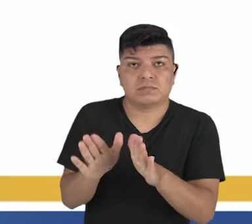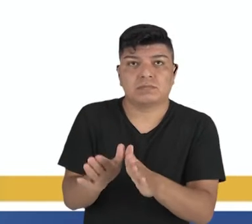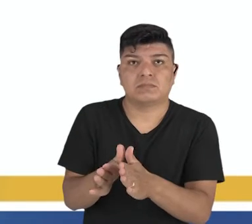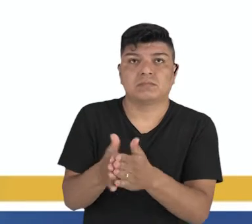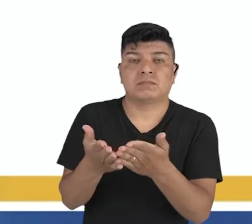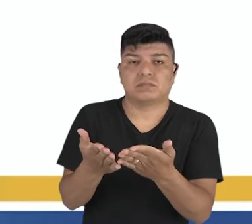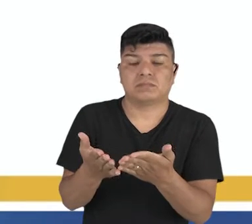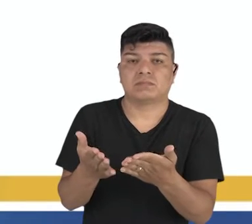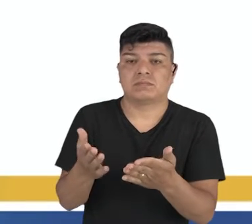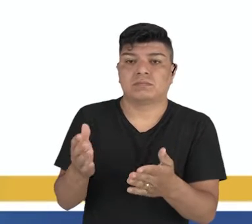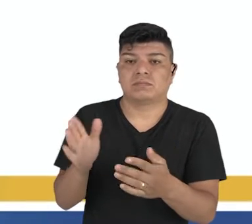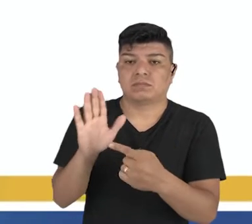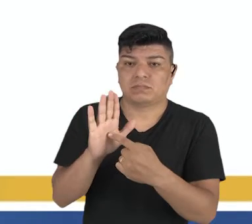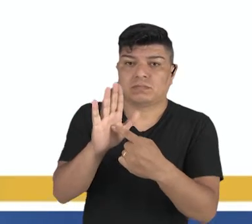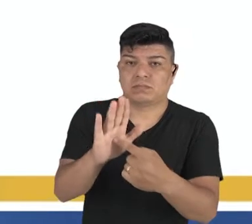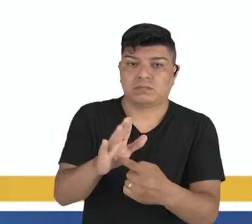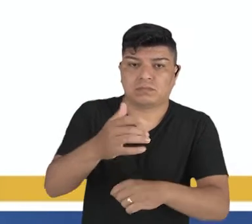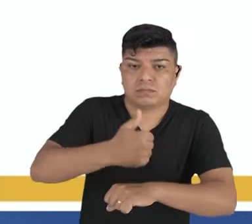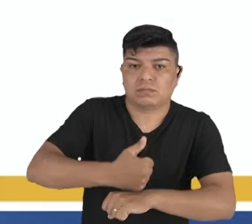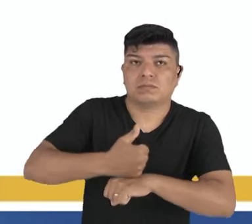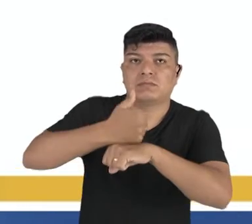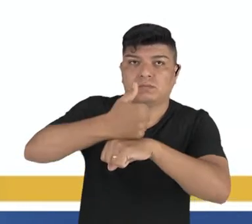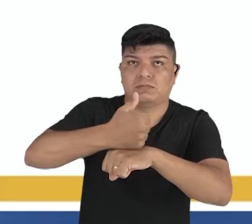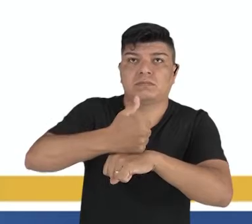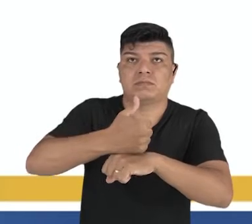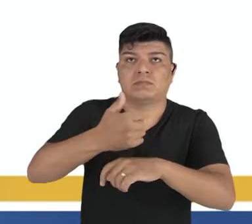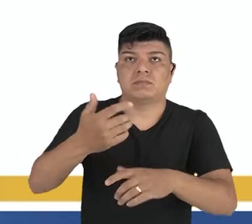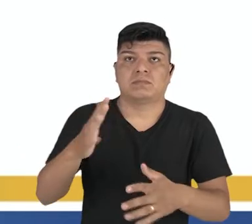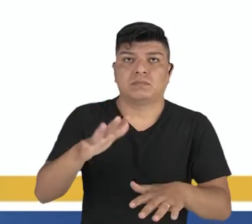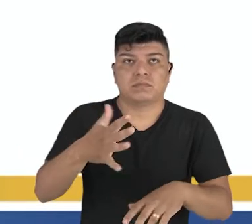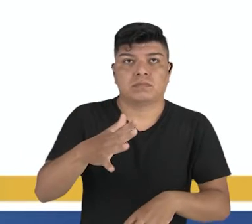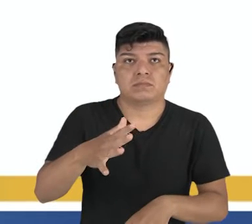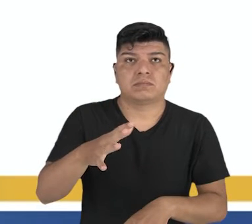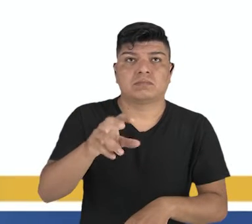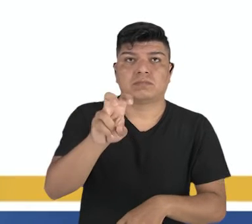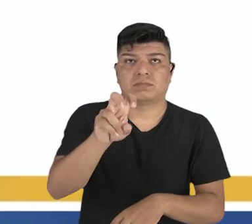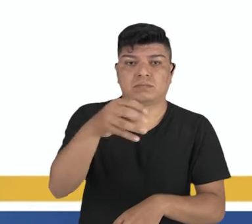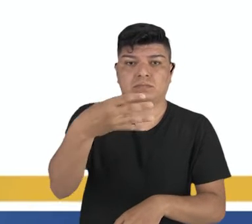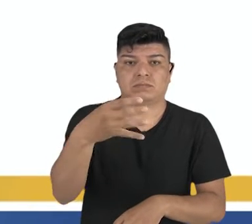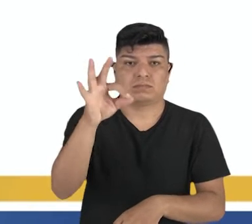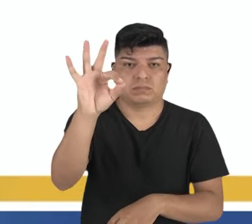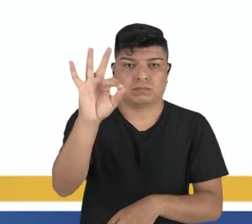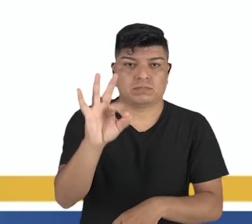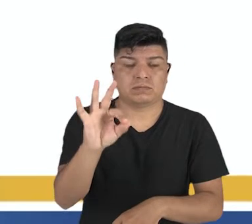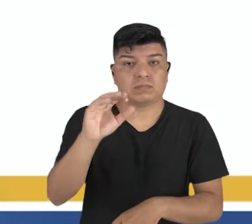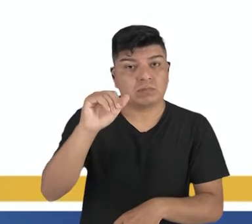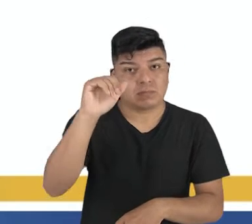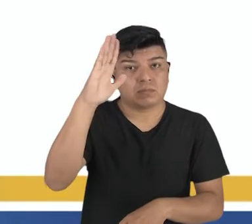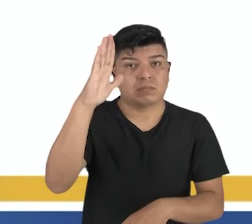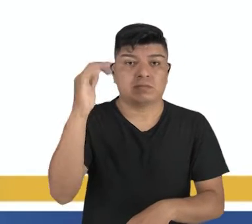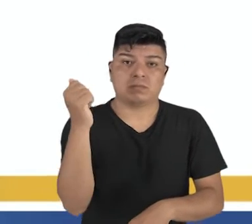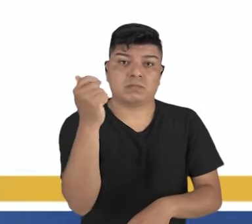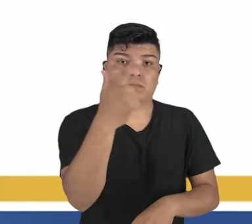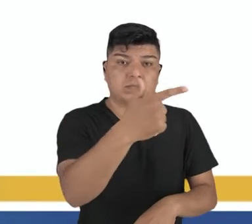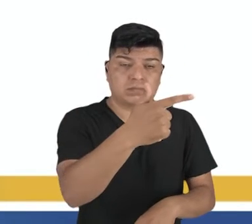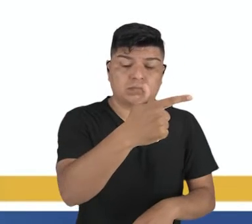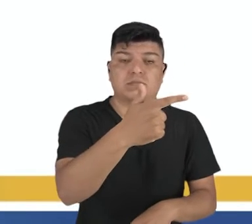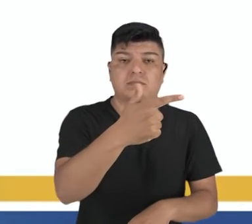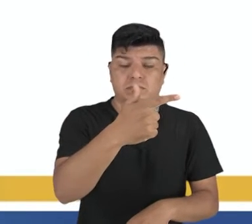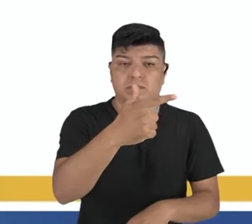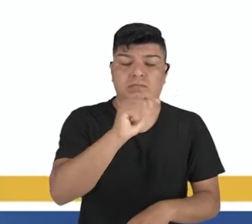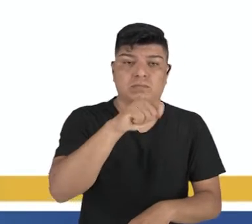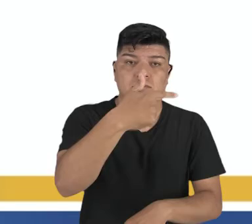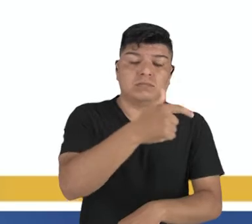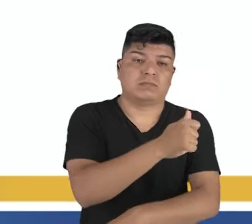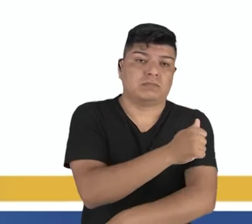os índices de abandono. A taxa foi de 54% maior entre os alunos de classes D e